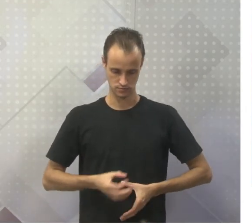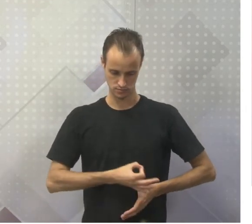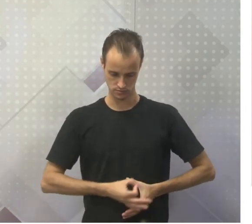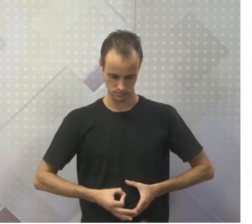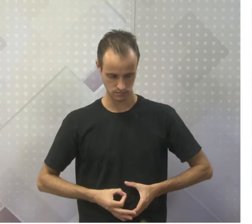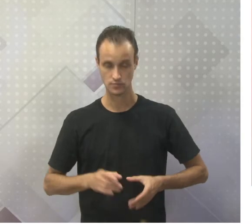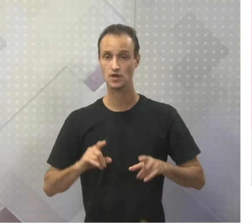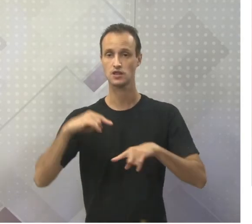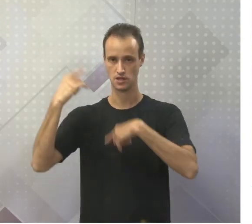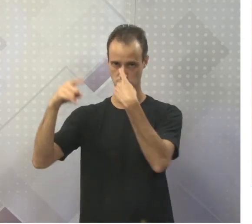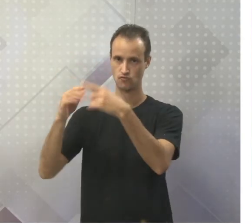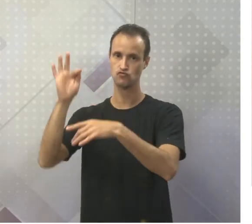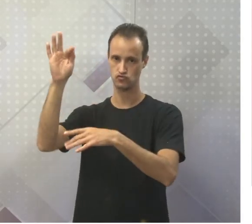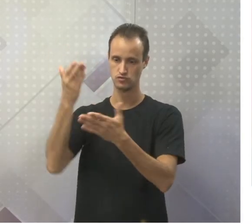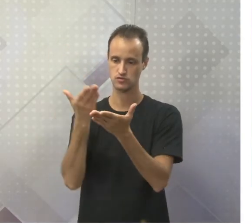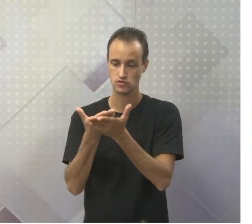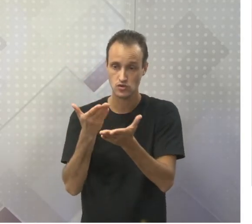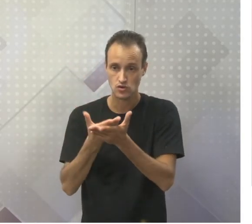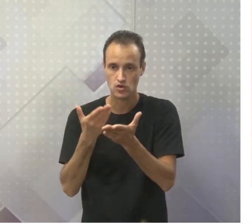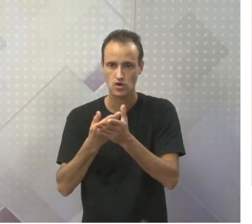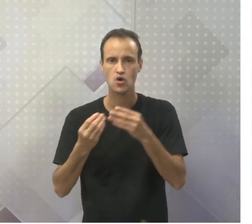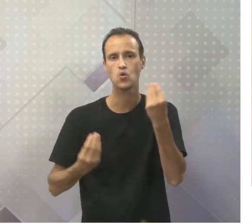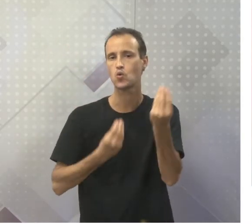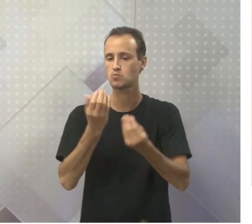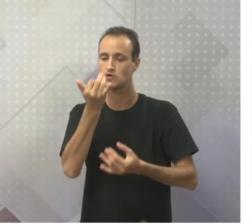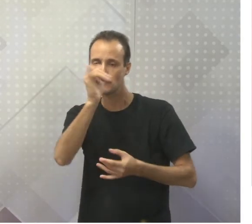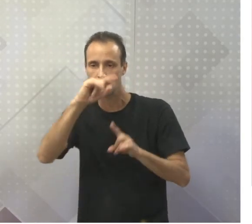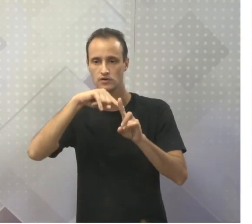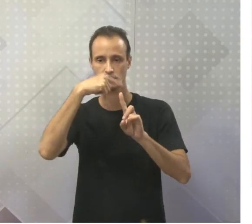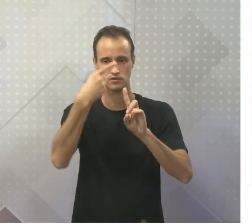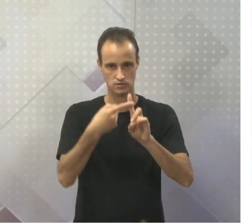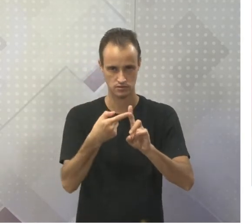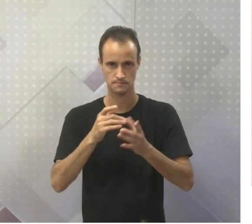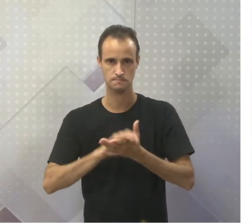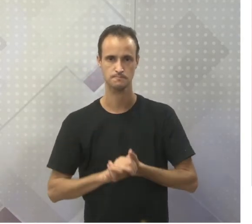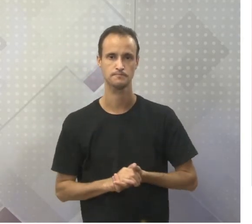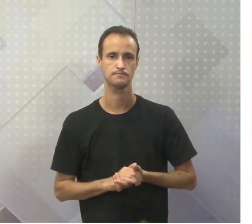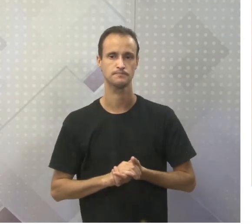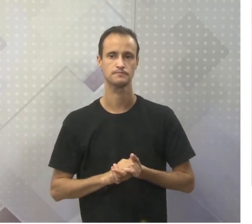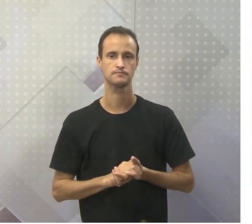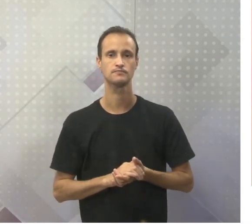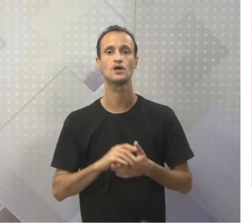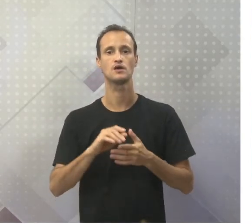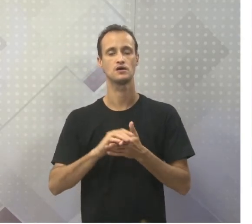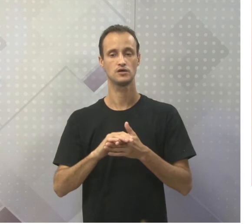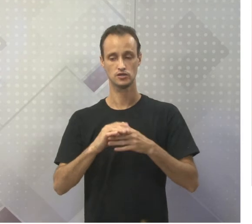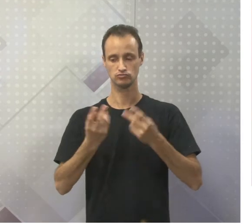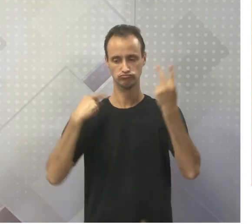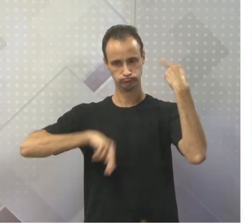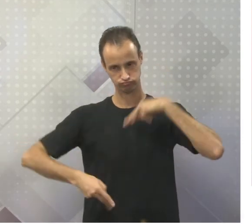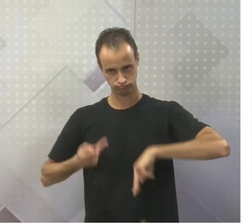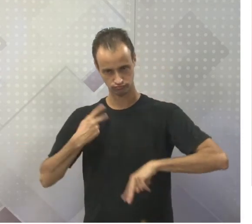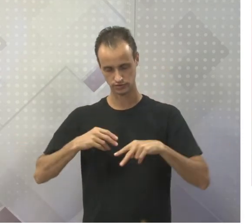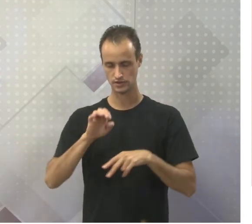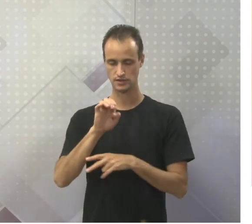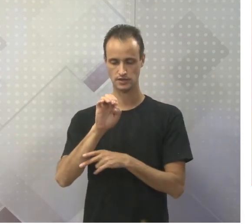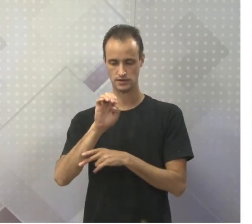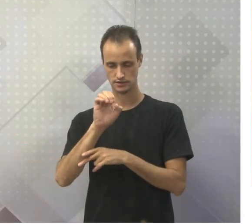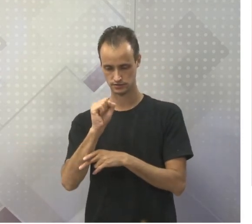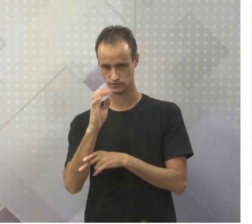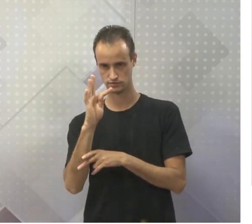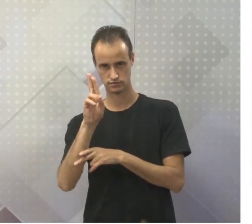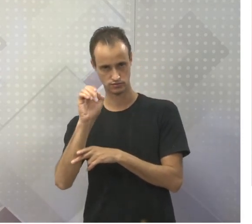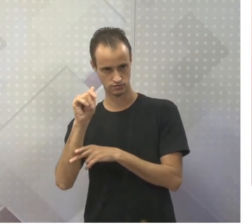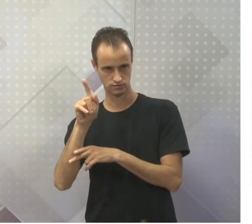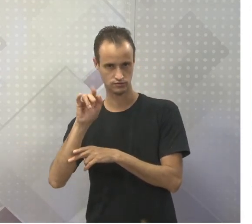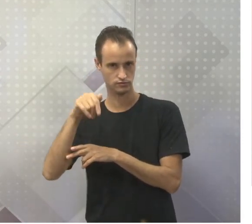métodos contraceptivos e vai dizer como é que a gente anula esse. O estrógeno e progesterona atuam no útero e